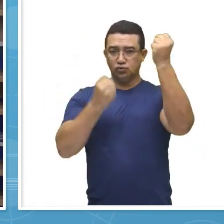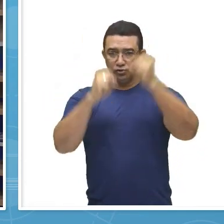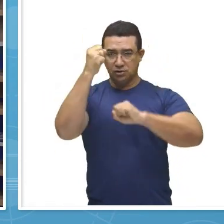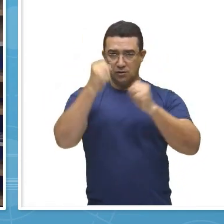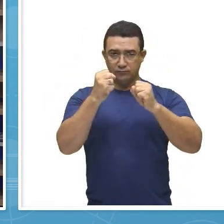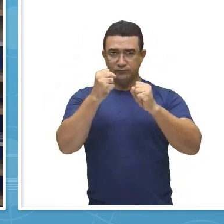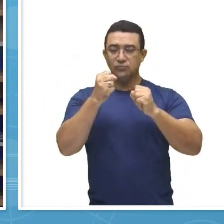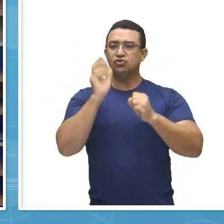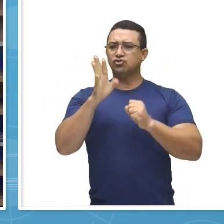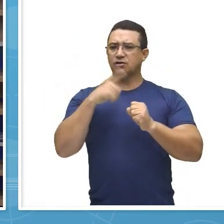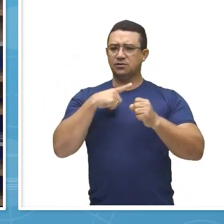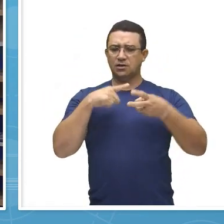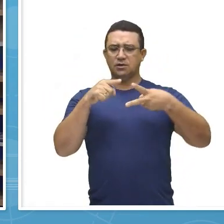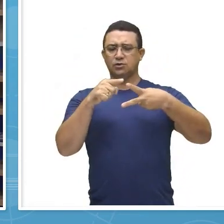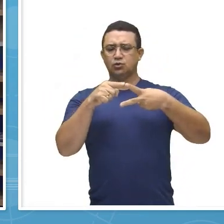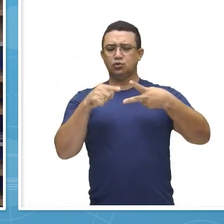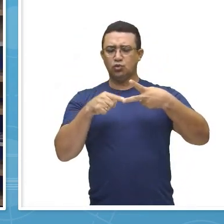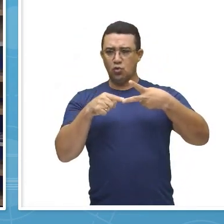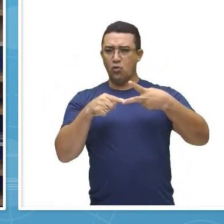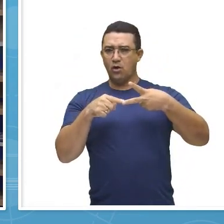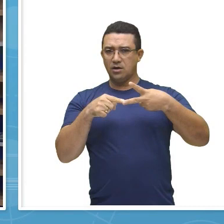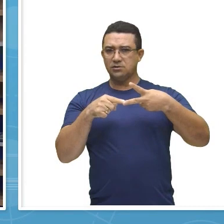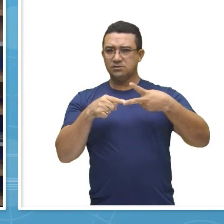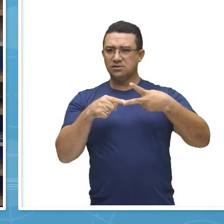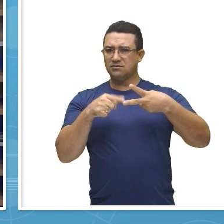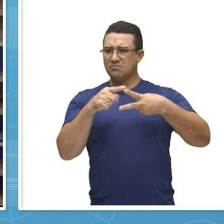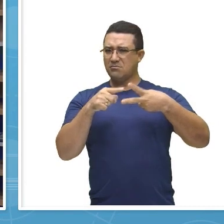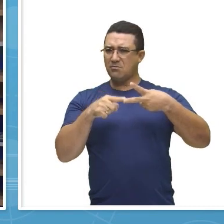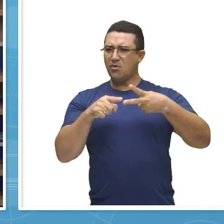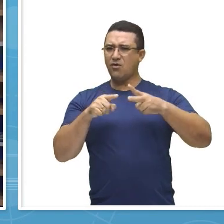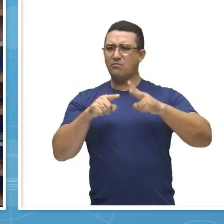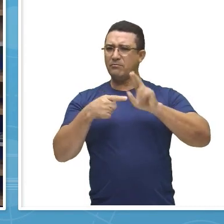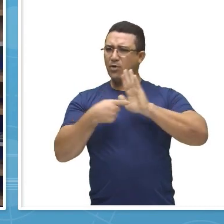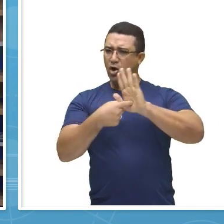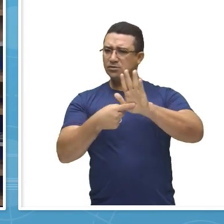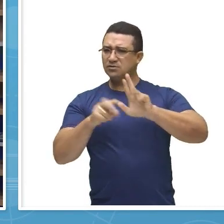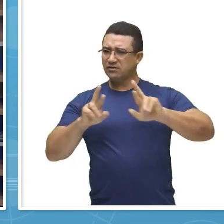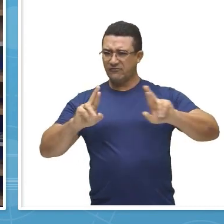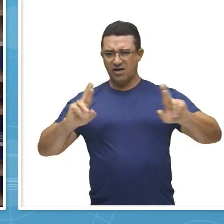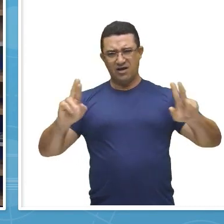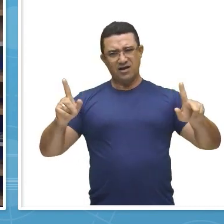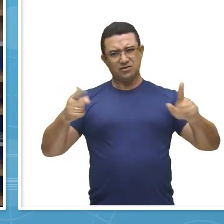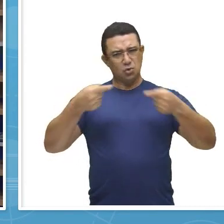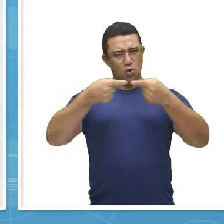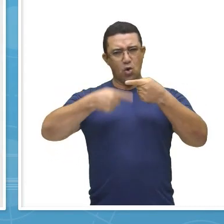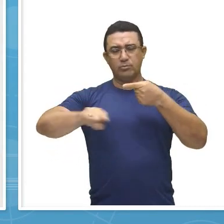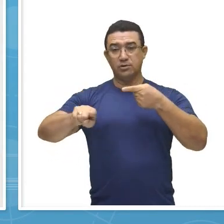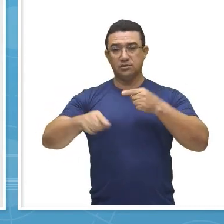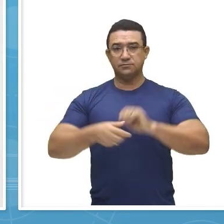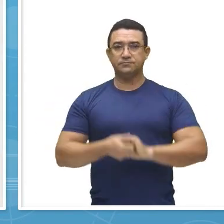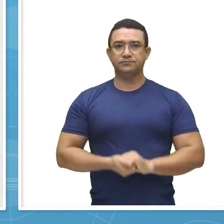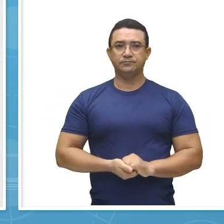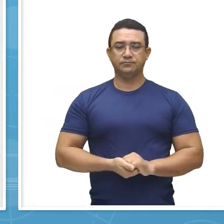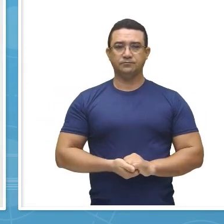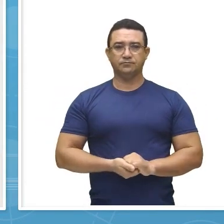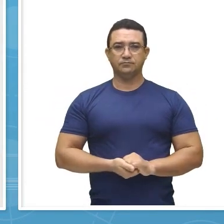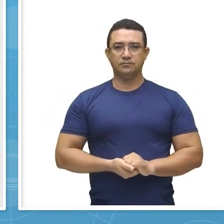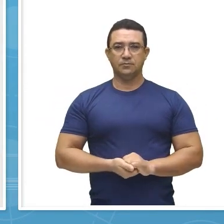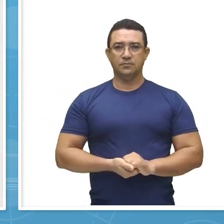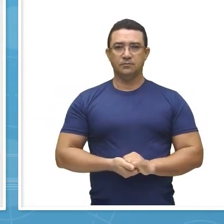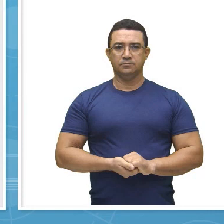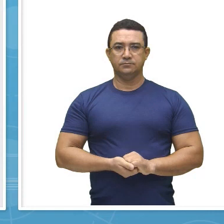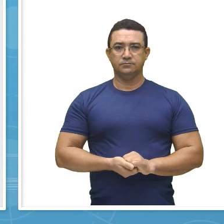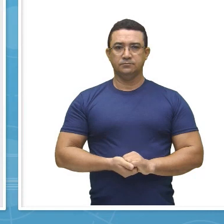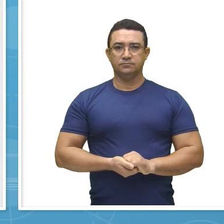nós já temos 2 questões que vão citar divergências. Vamos lá retornar então? Olha só, alternativa A, acompanhe aí comigo.